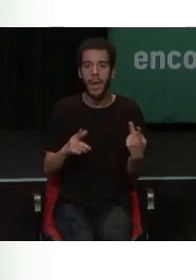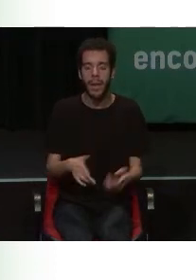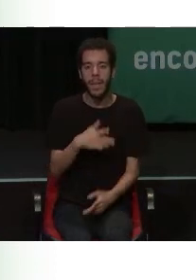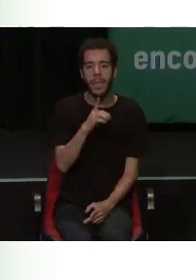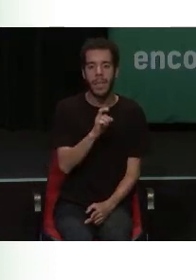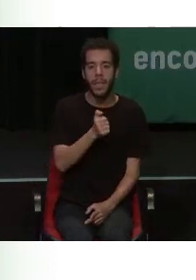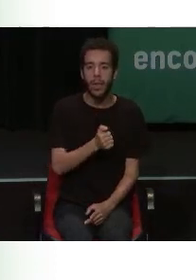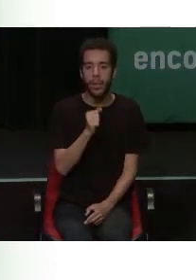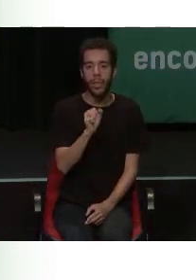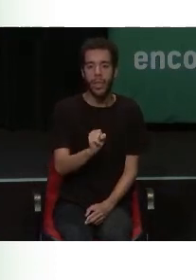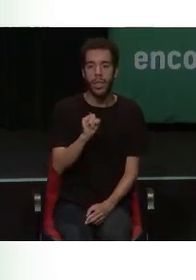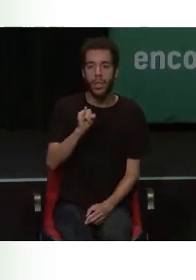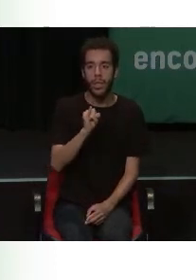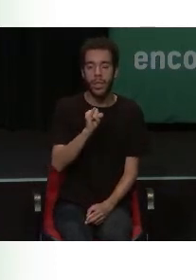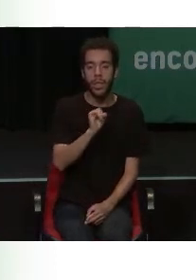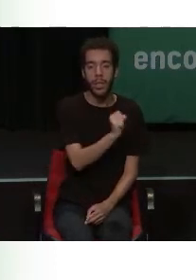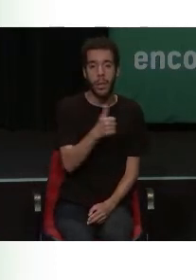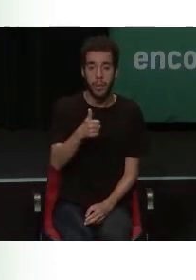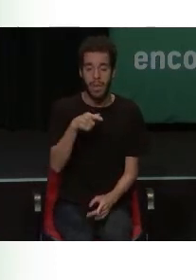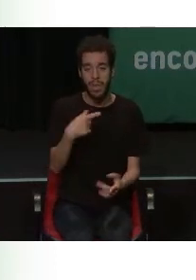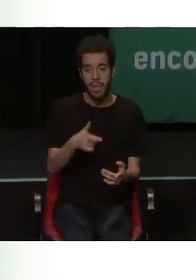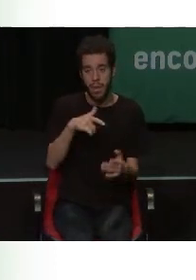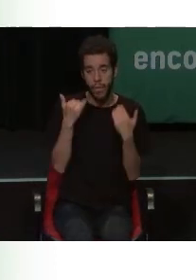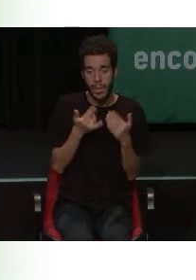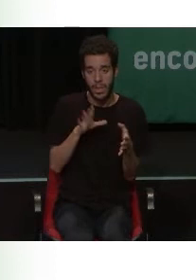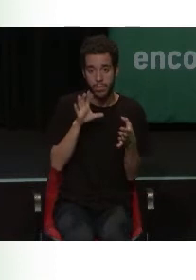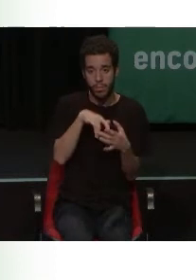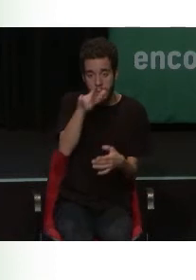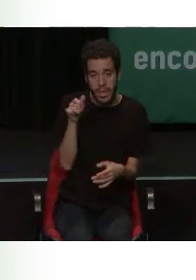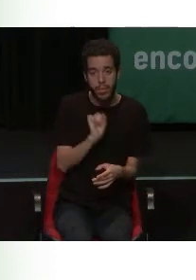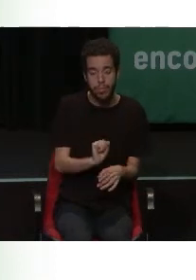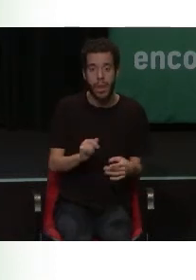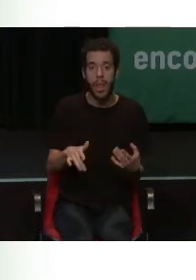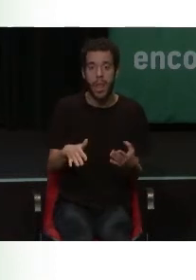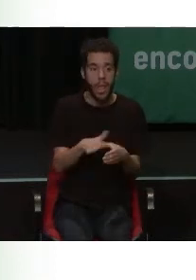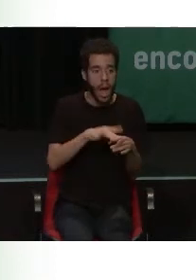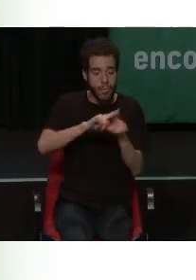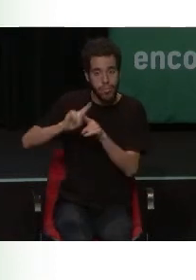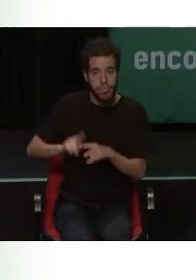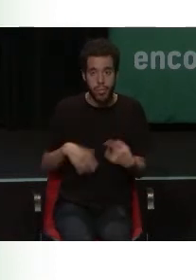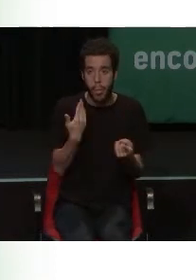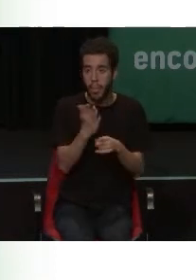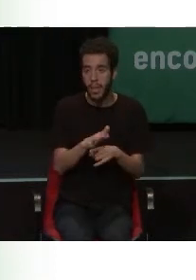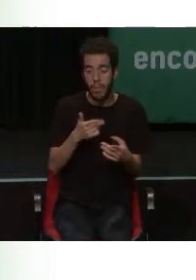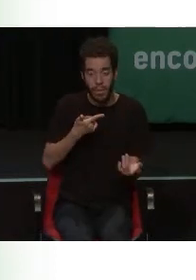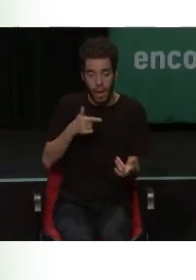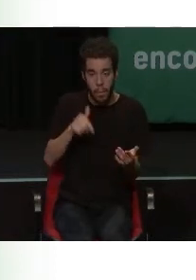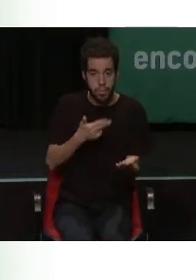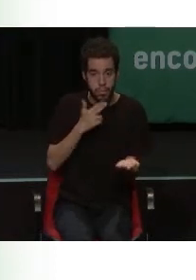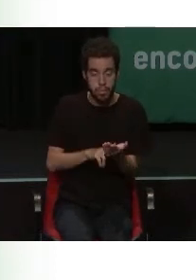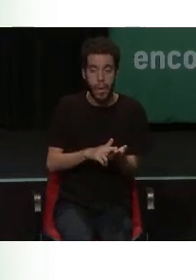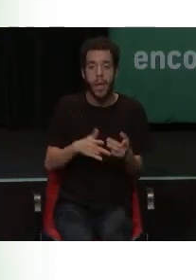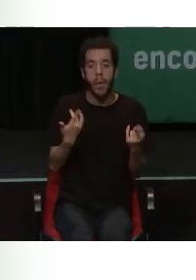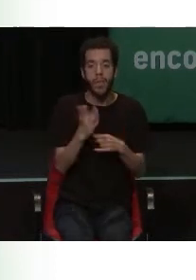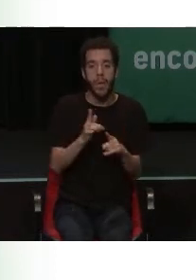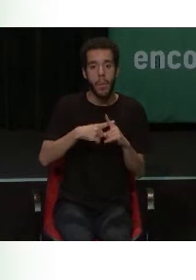de dados de pacientes e diversos dados em tempo real, como a temperatura, o batimento cardíaco